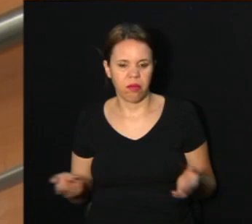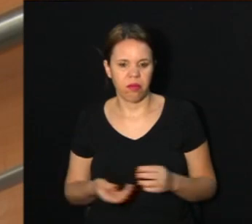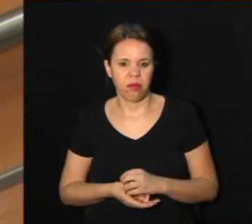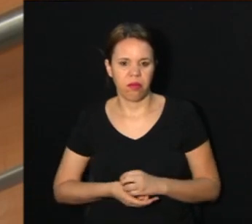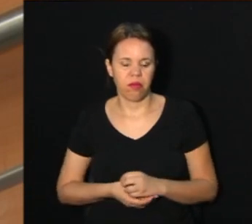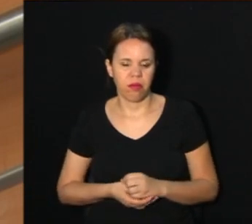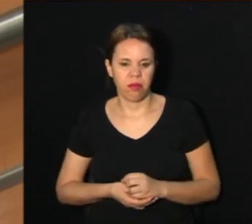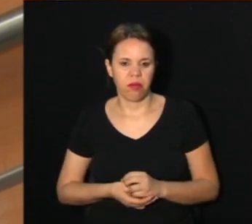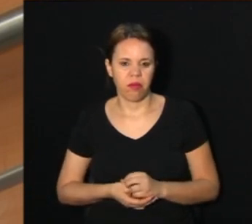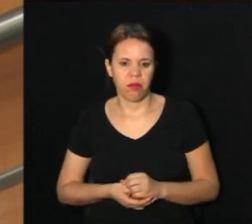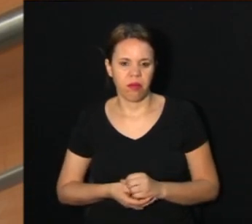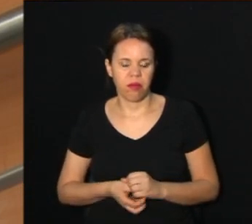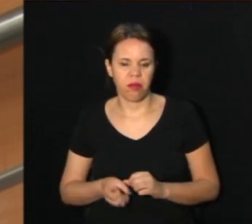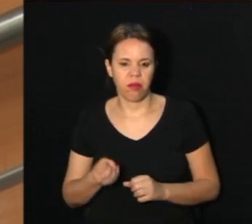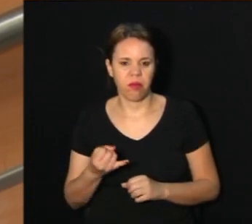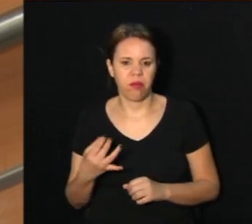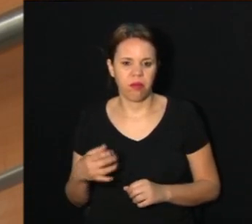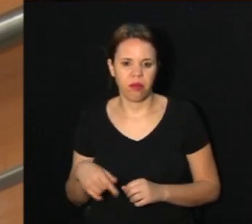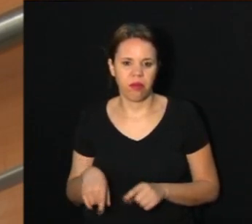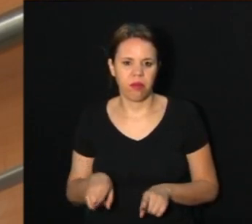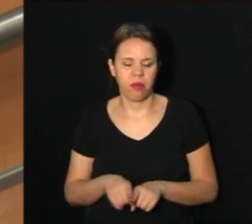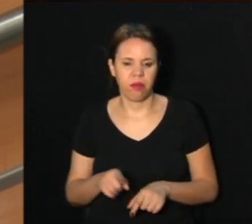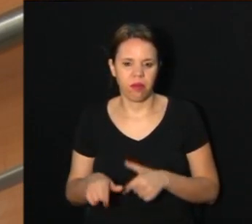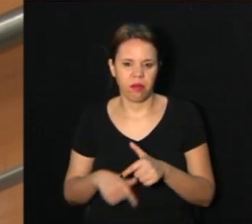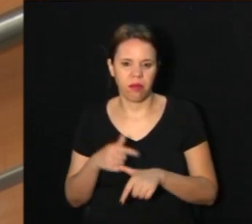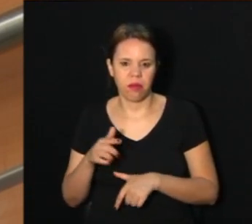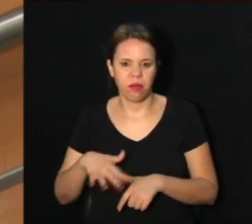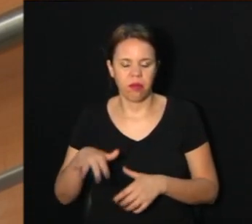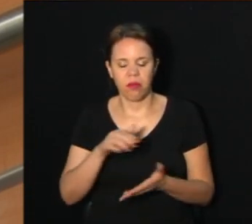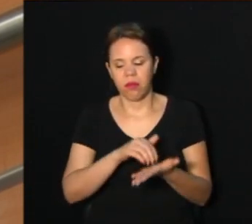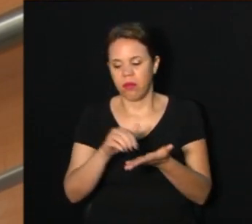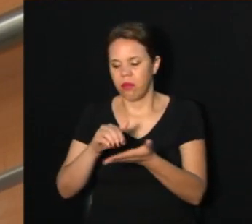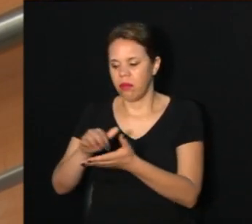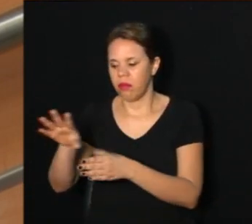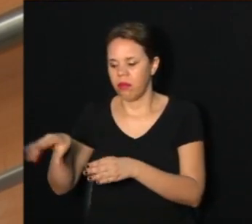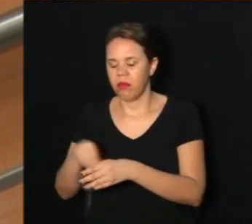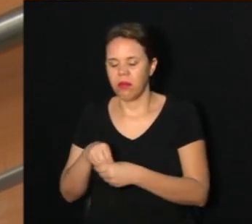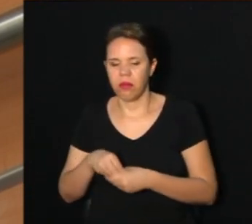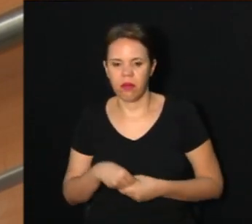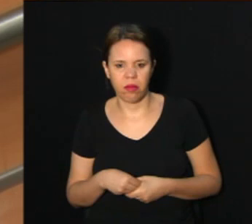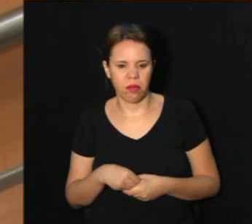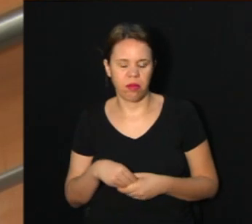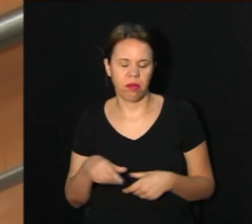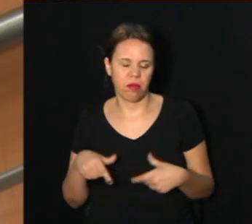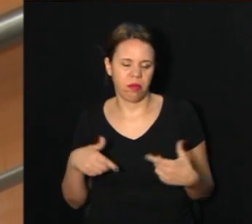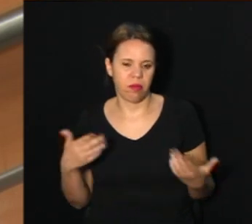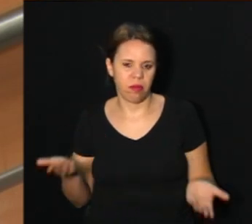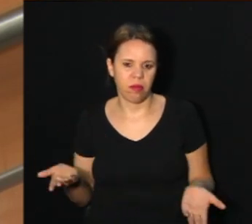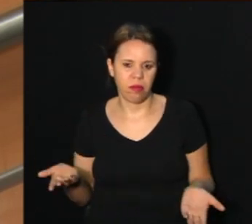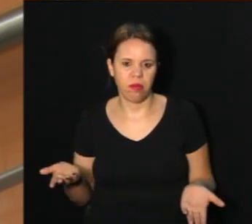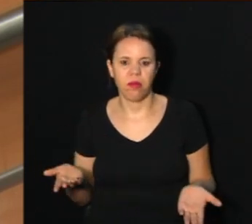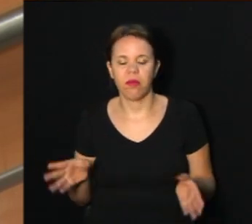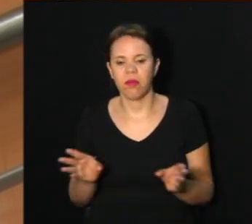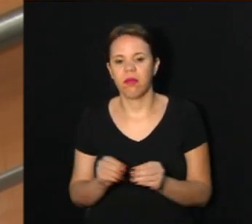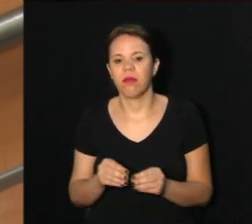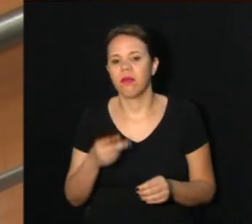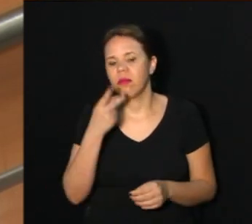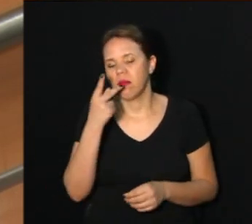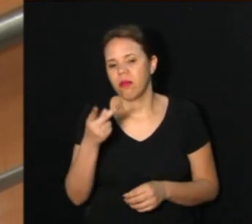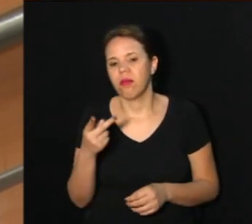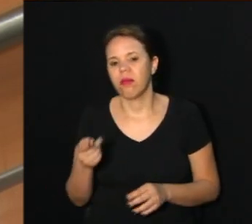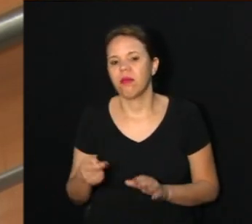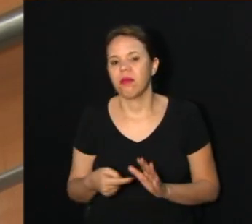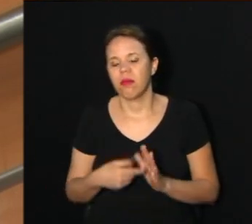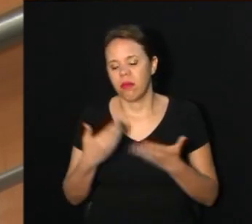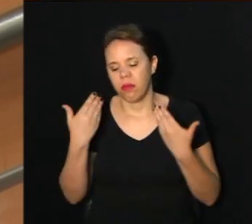Boa parte deles, como eu já disse, enganchados em secretarias. Então, encerro a minha palavra e